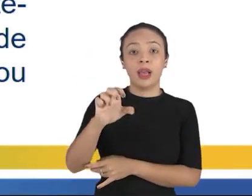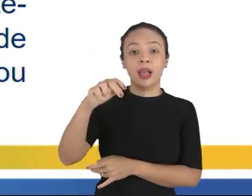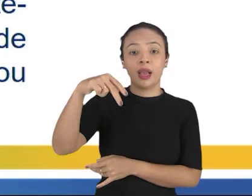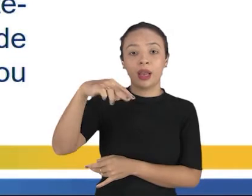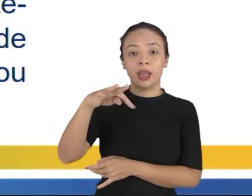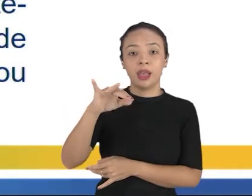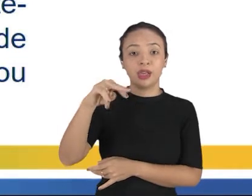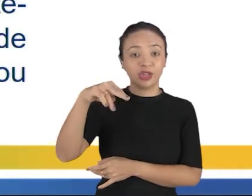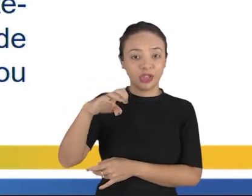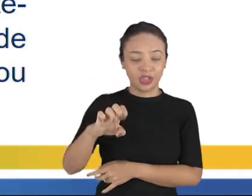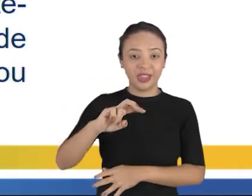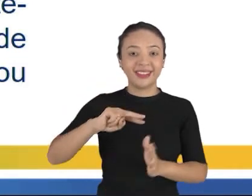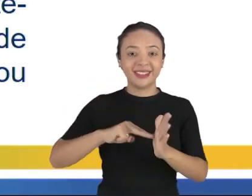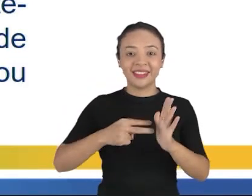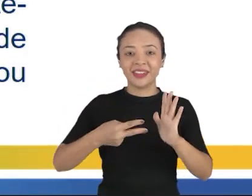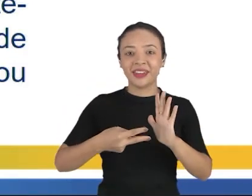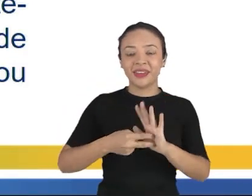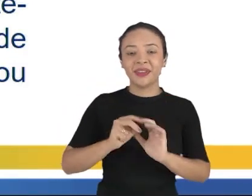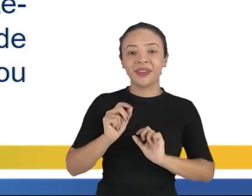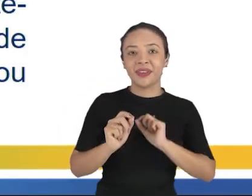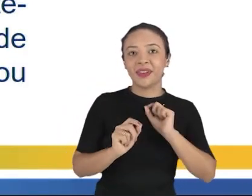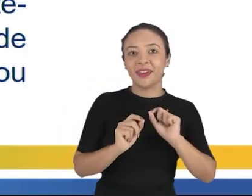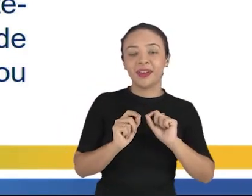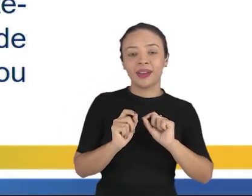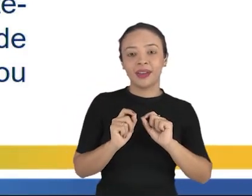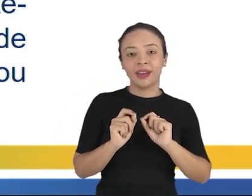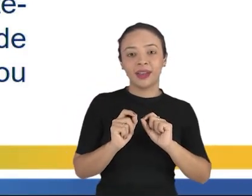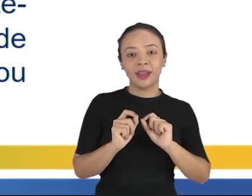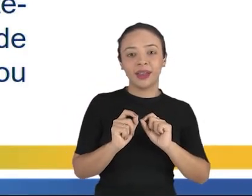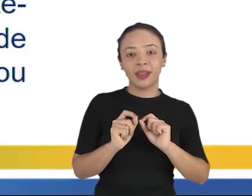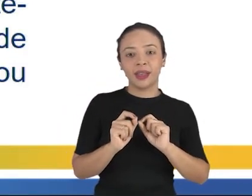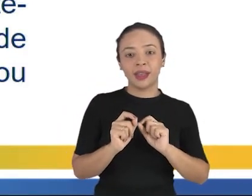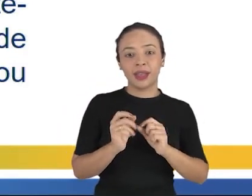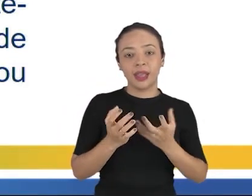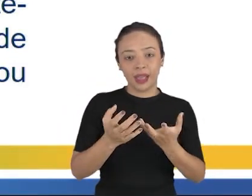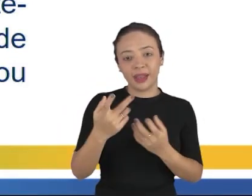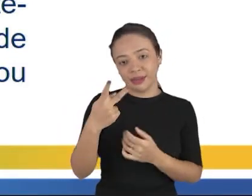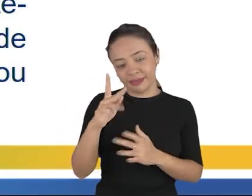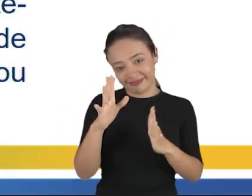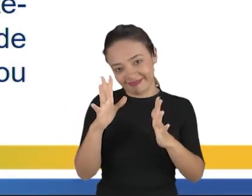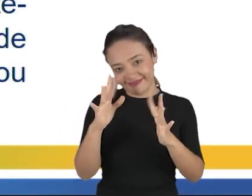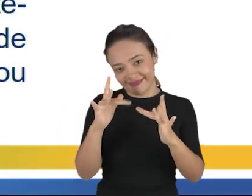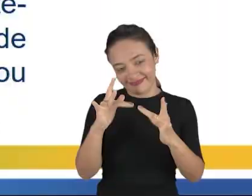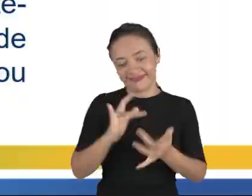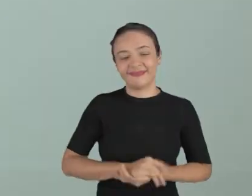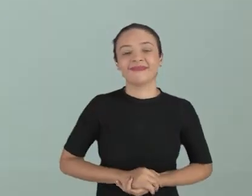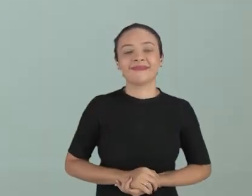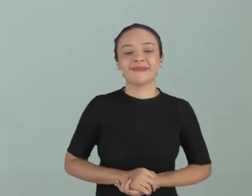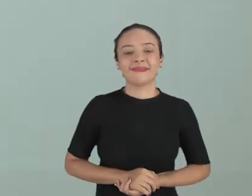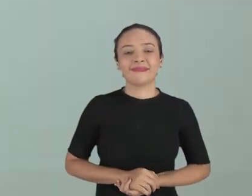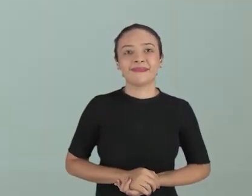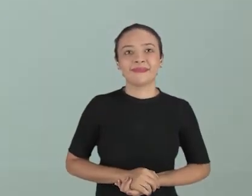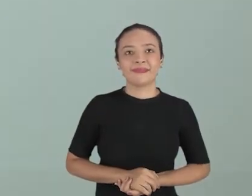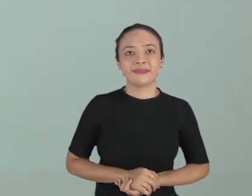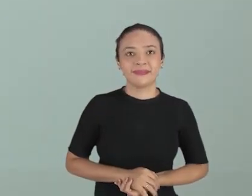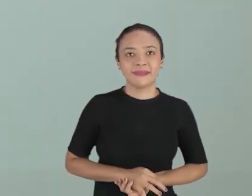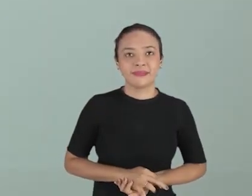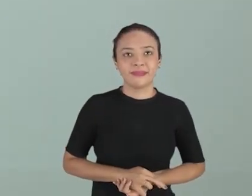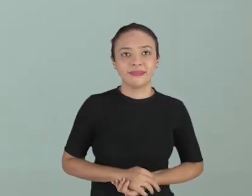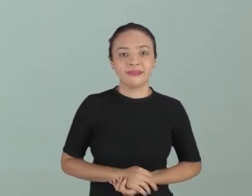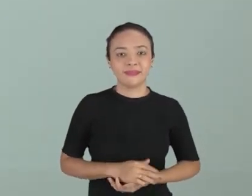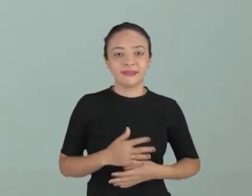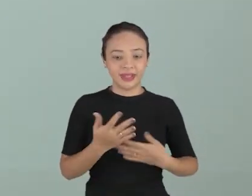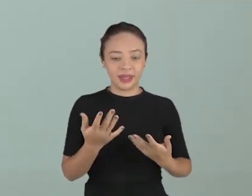no dia 14 de fevereiro é o mesmo que dizer que é ou que quer ser o seu namorado. Do seu Valentim, vem